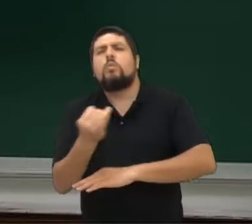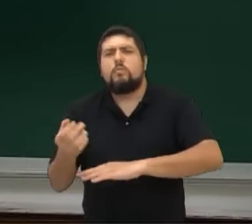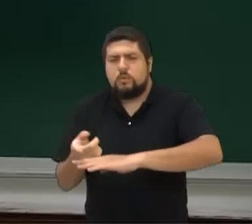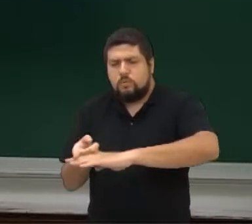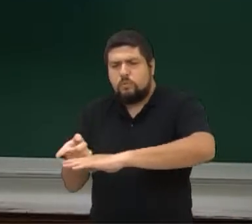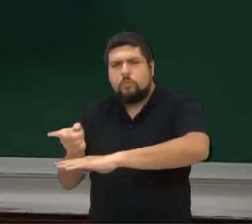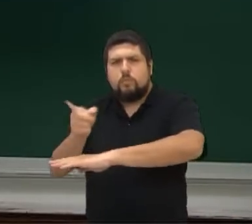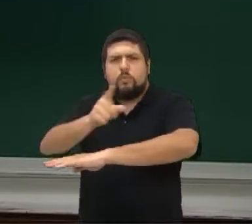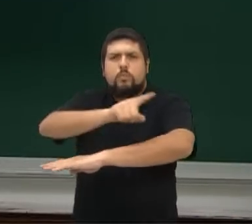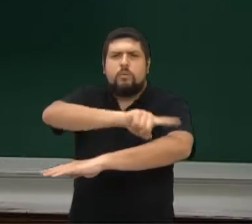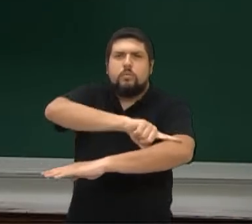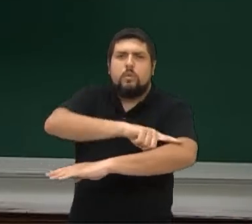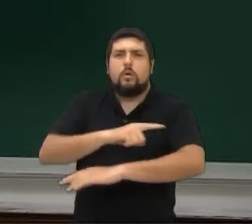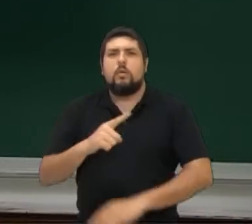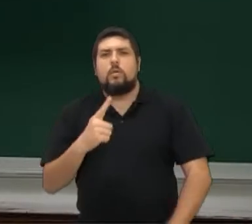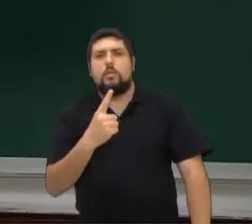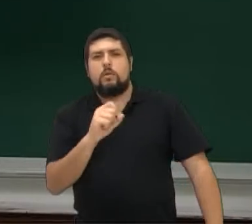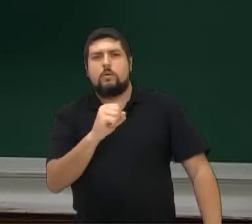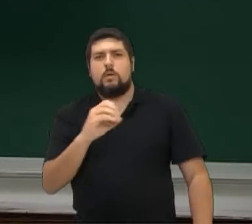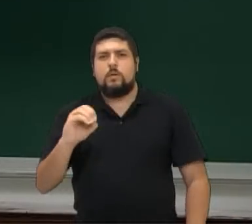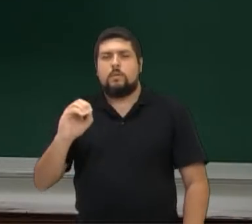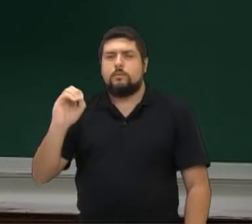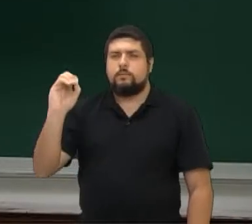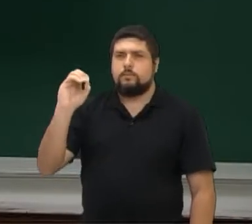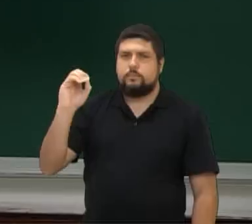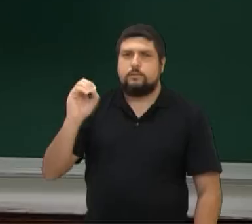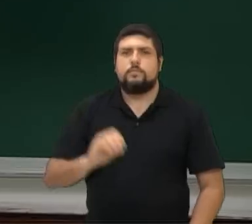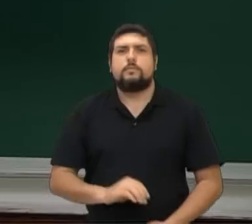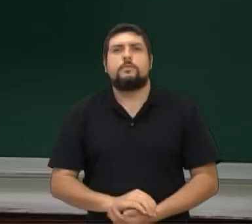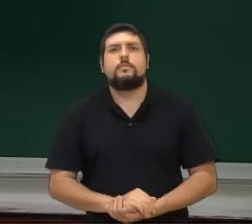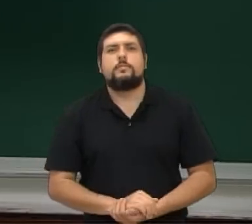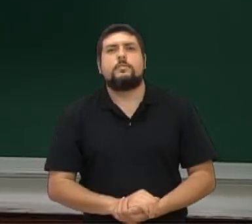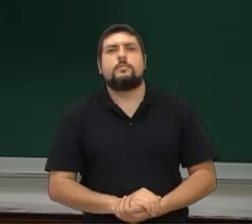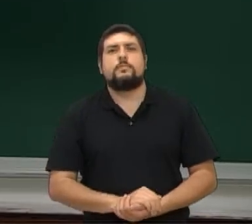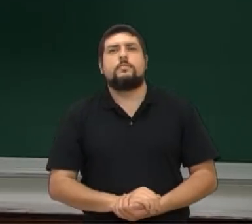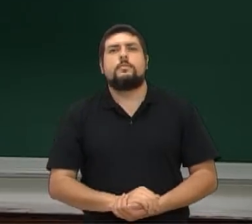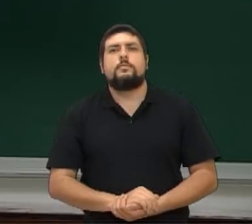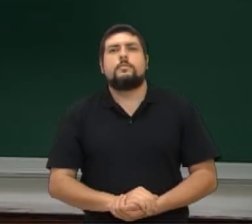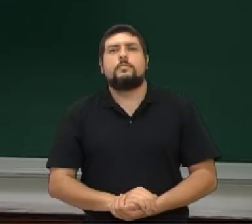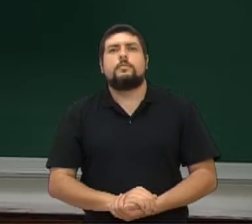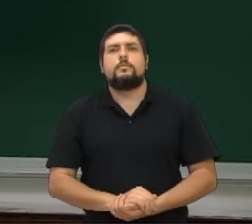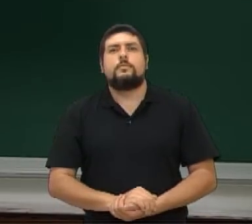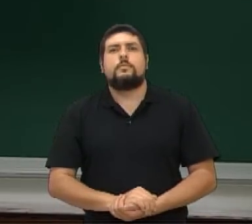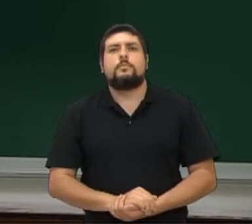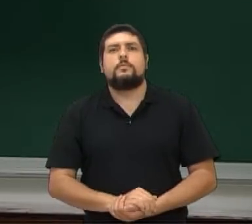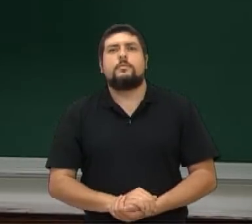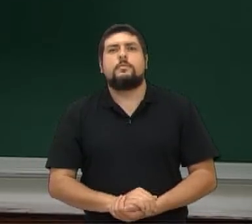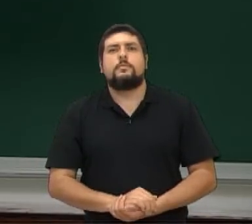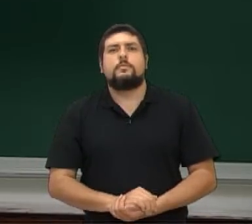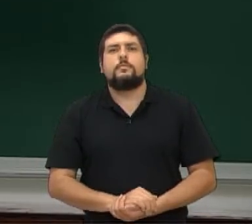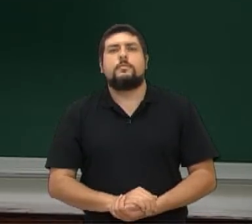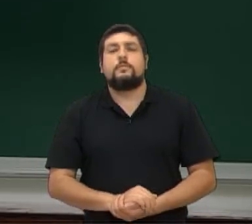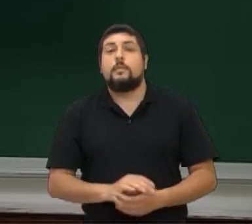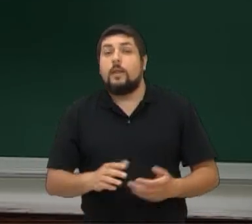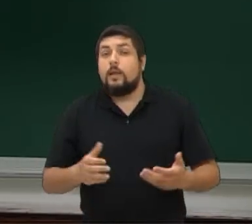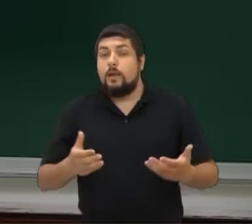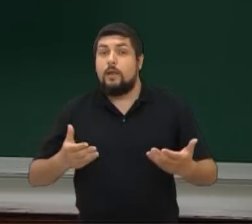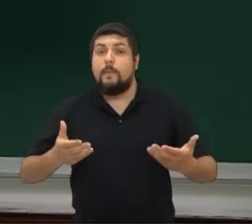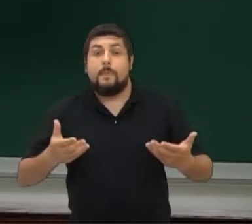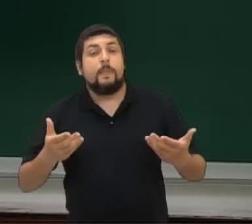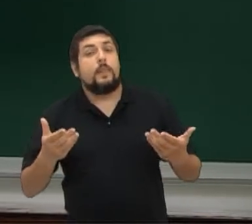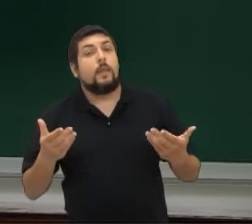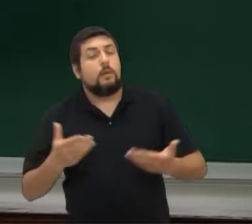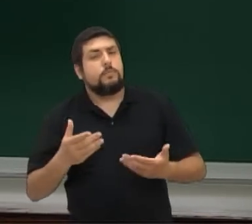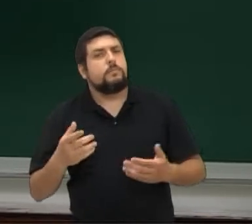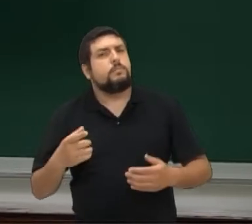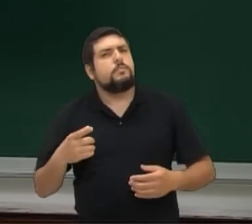de 180 graus, ok? Vamos lá então. E aí, nós temos mais